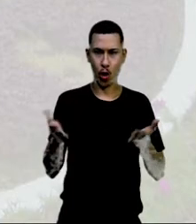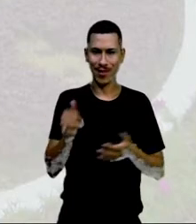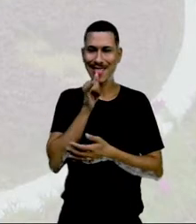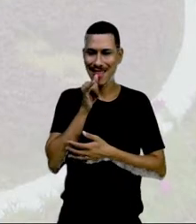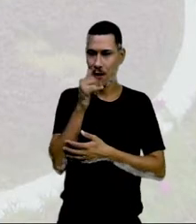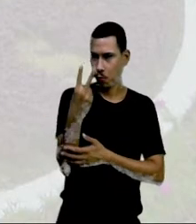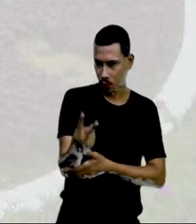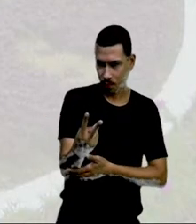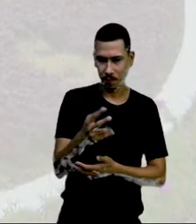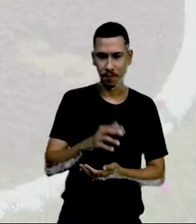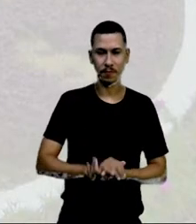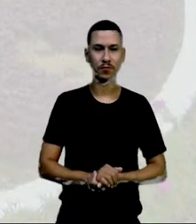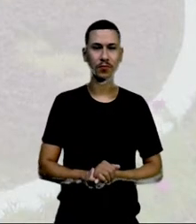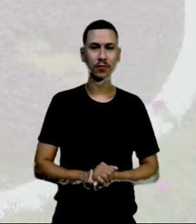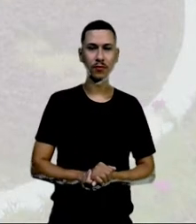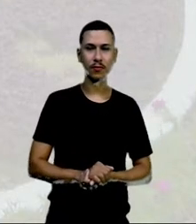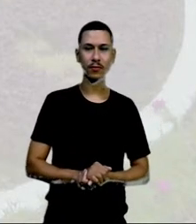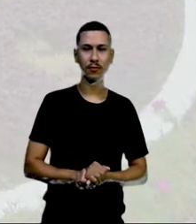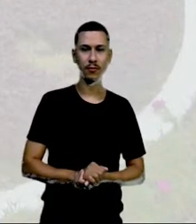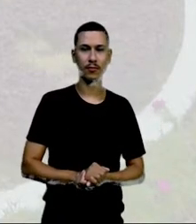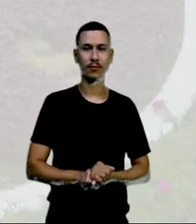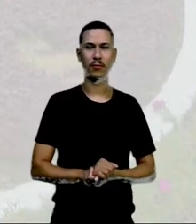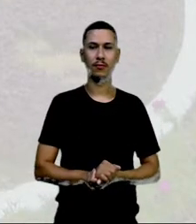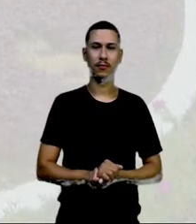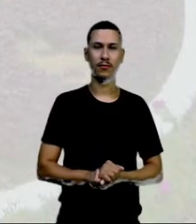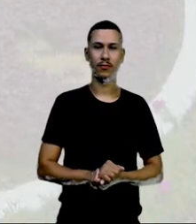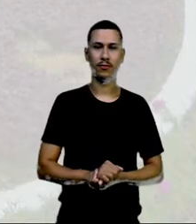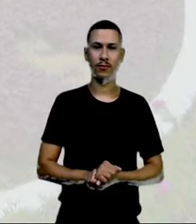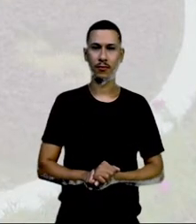exemplo. E aqui eu mudei um pouquinho mais o horário.